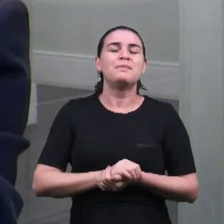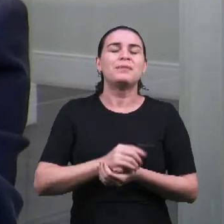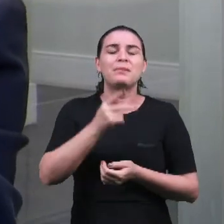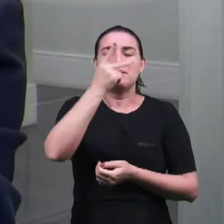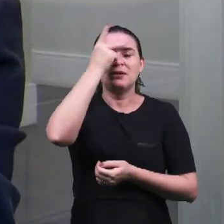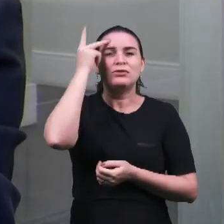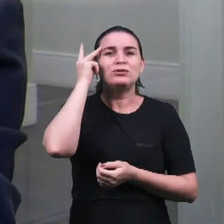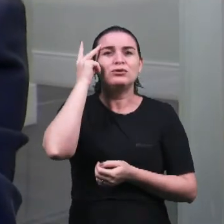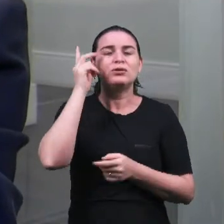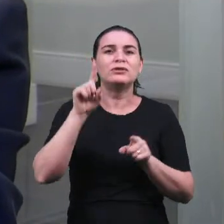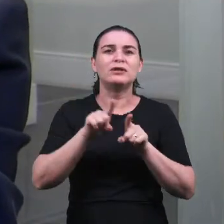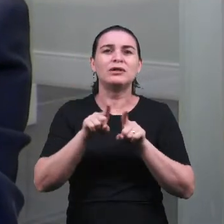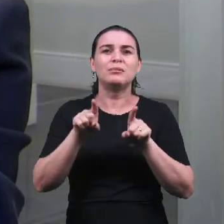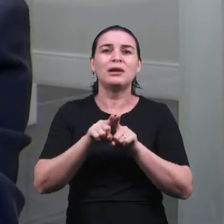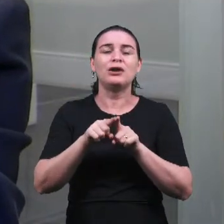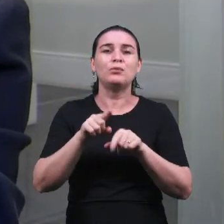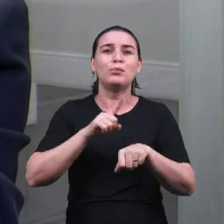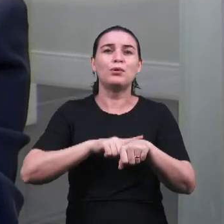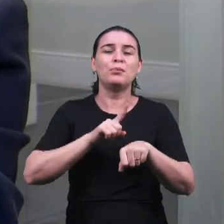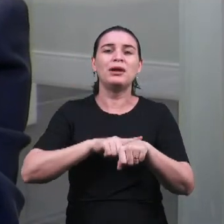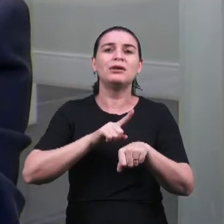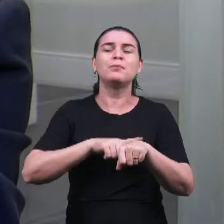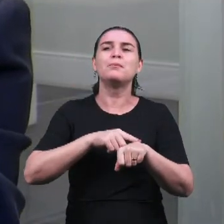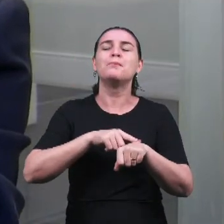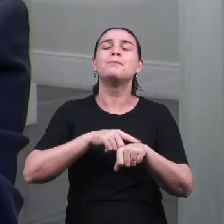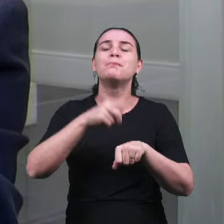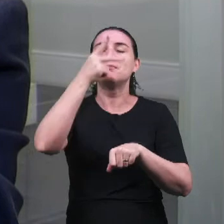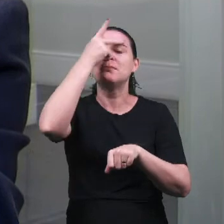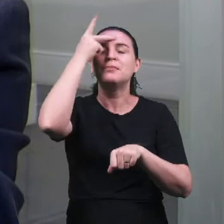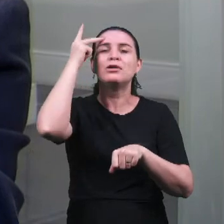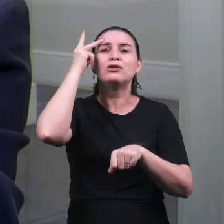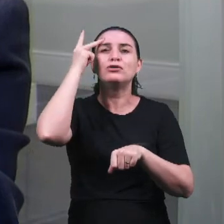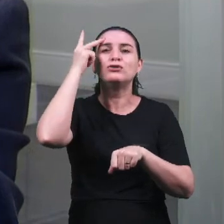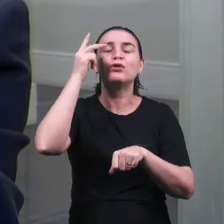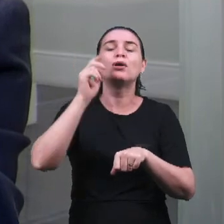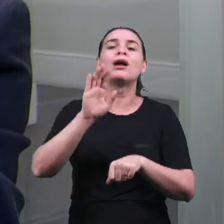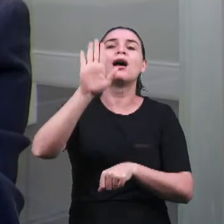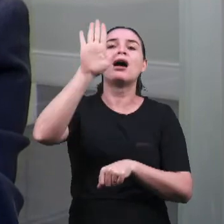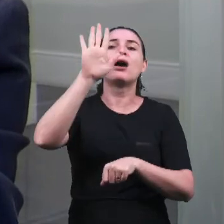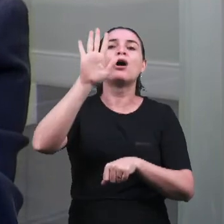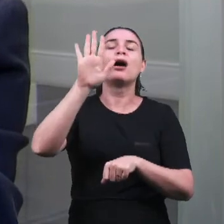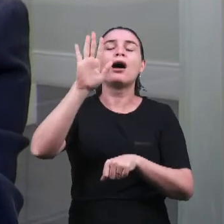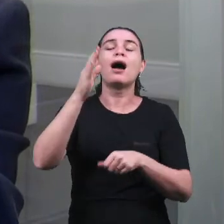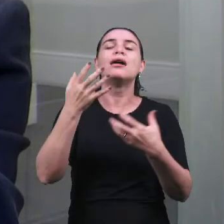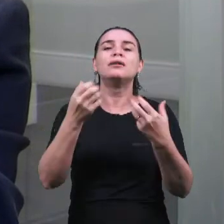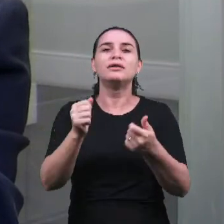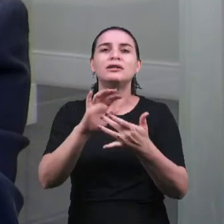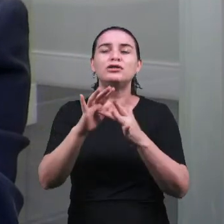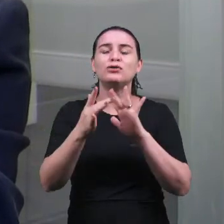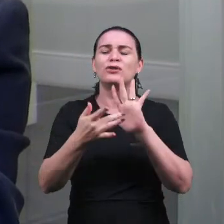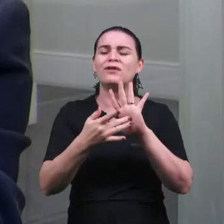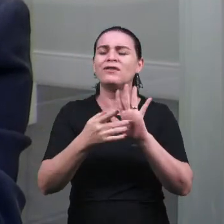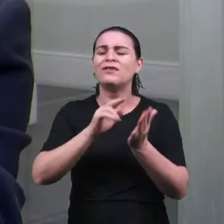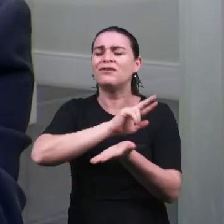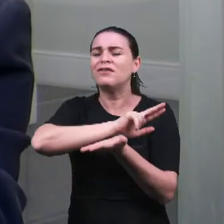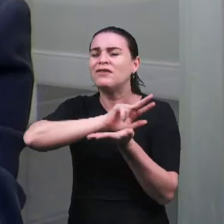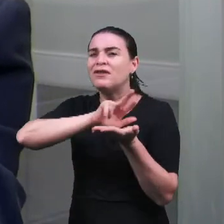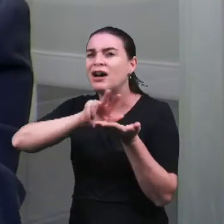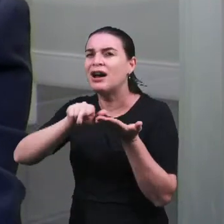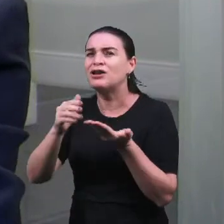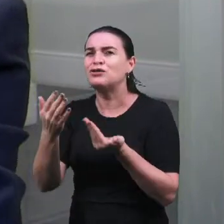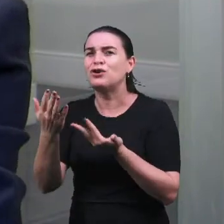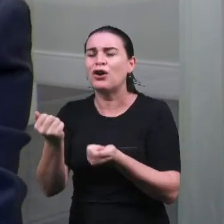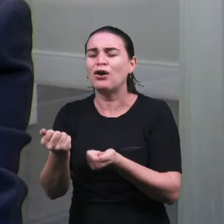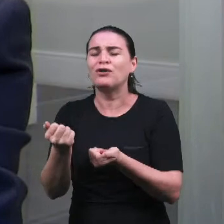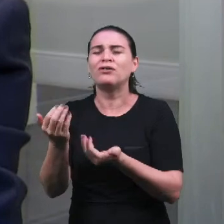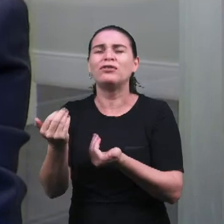assim, no final, quando foi feito o apelo, olha, foram dezenas de pessoas, de jovens, aceitando o